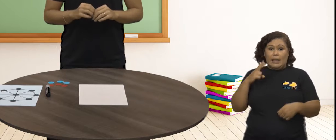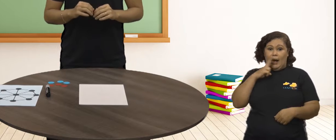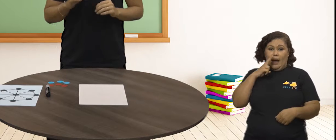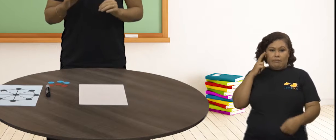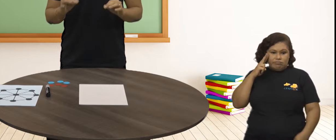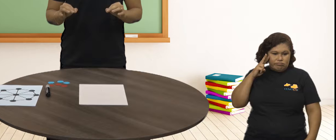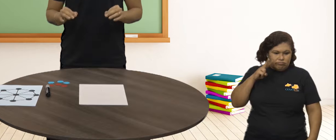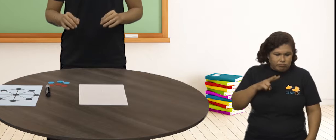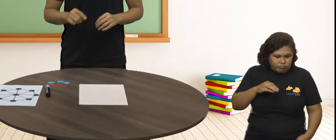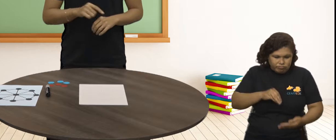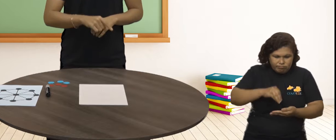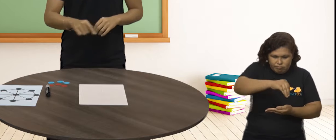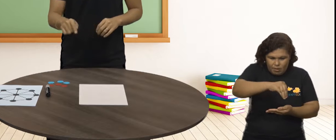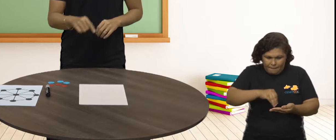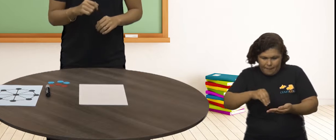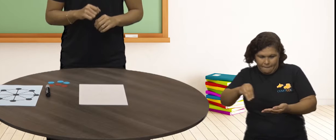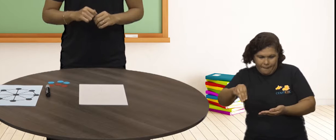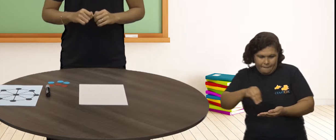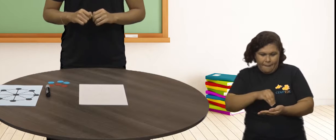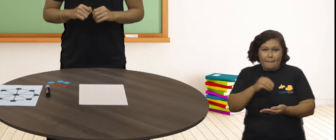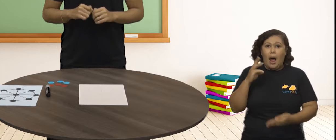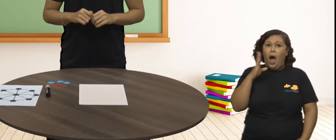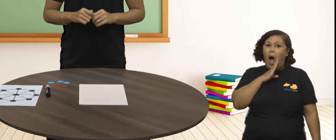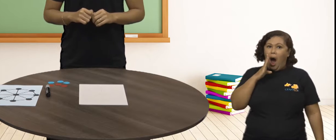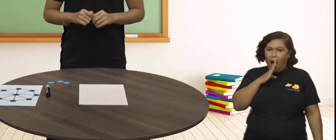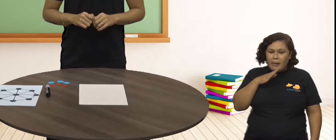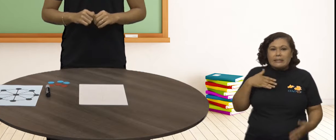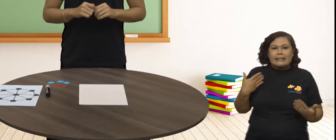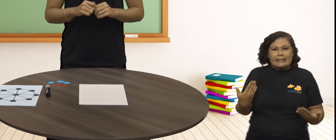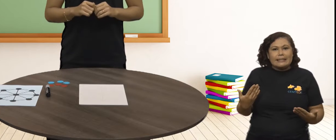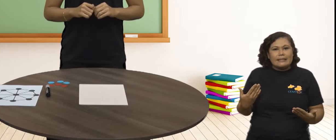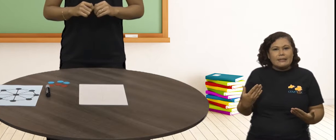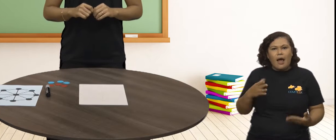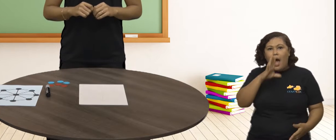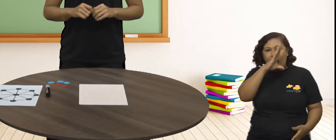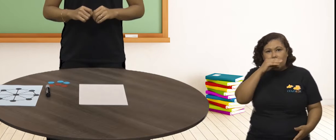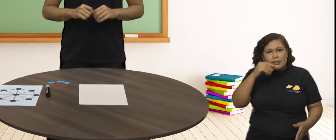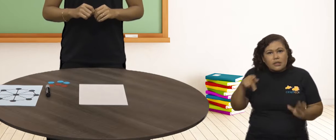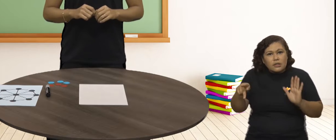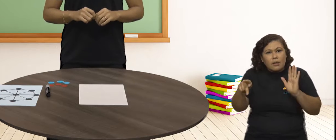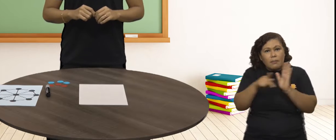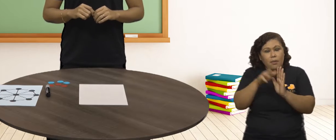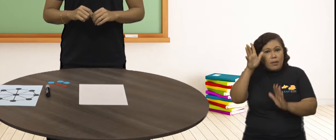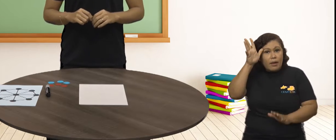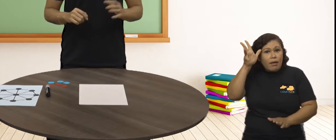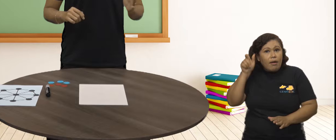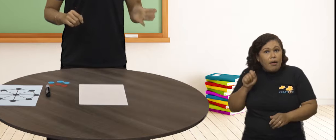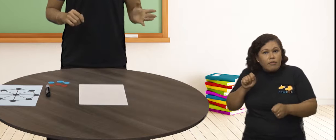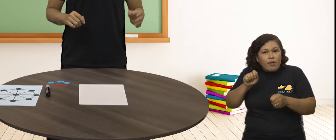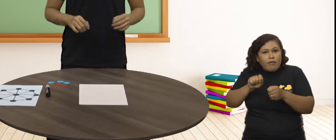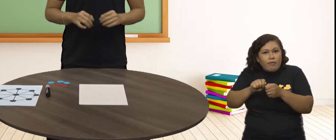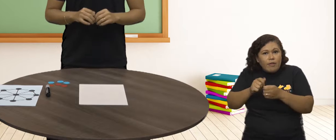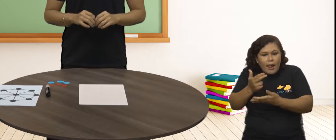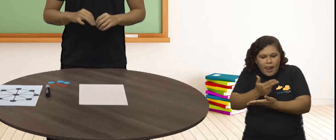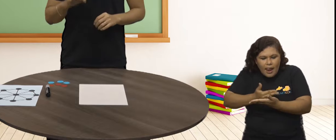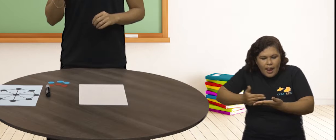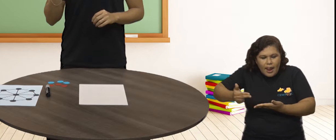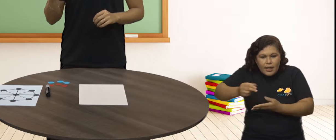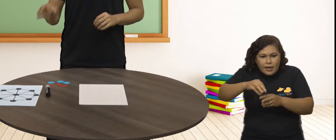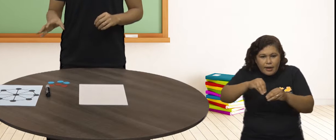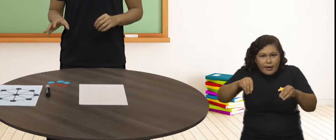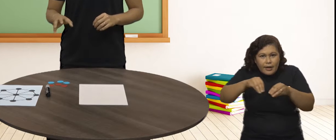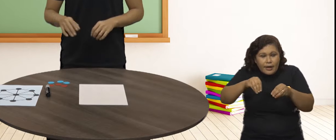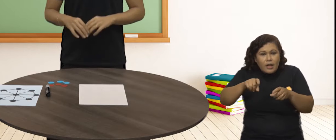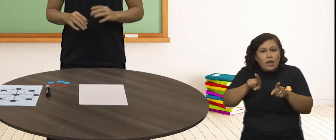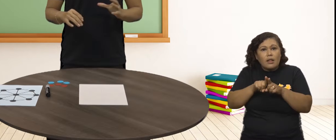jogadores de Xizima movimentam suas peças no tabuleiro. As crianças do Quênia desenhe um tabuleiro na areia e jogue com tampinhas